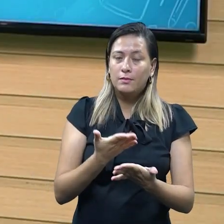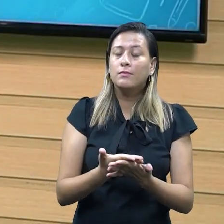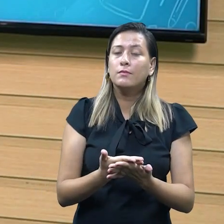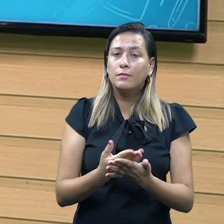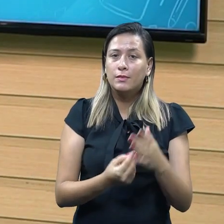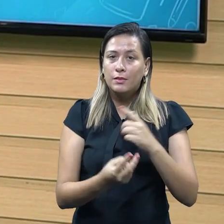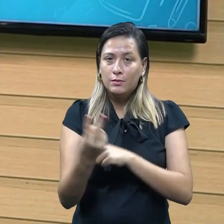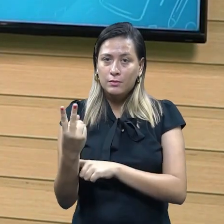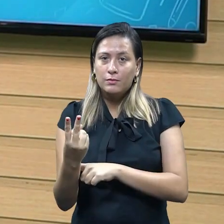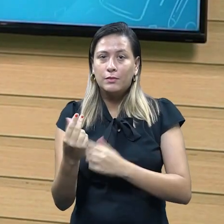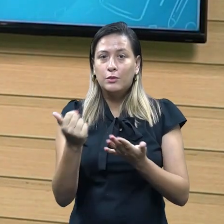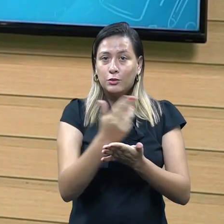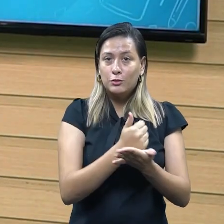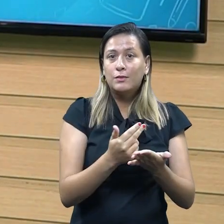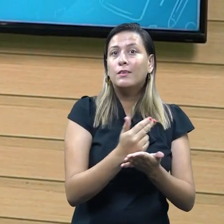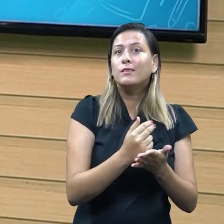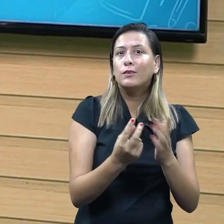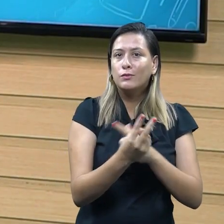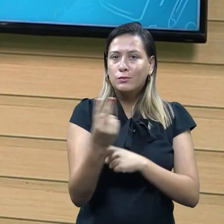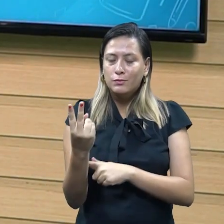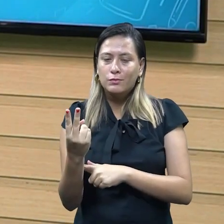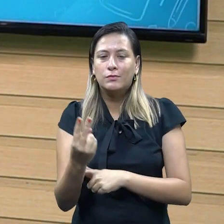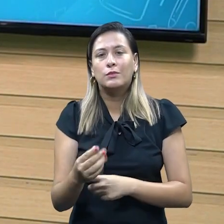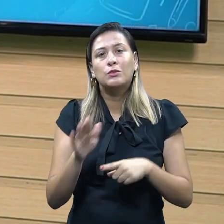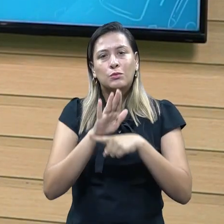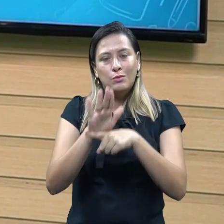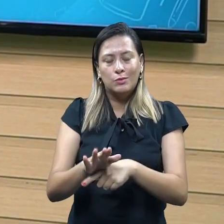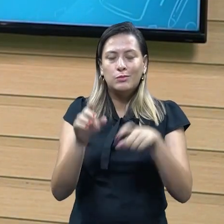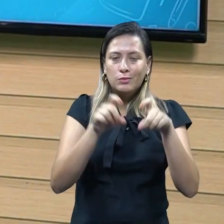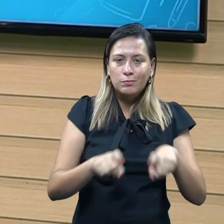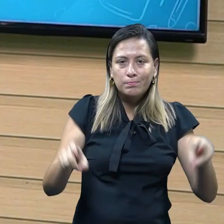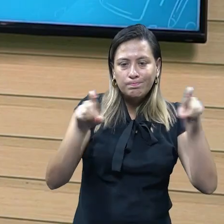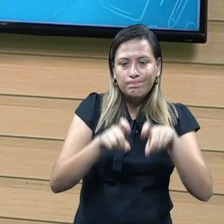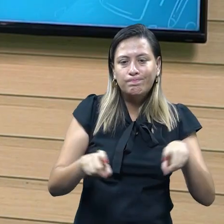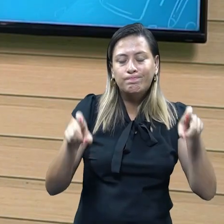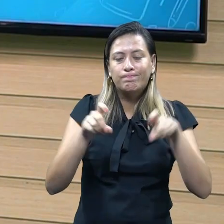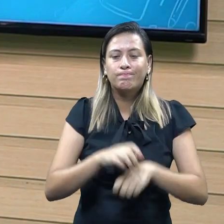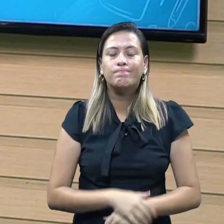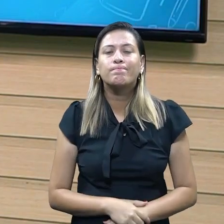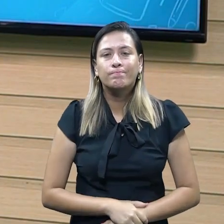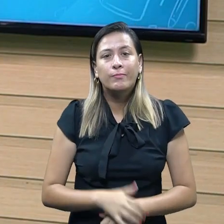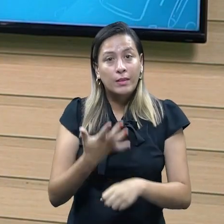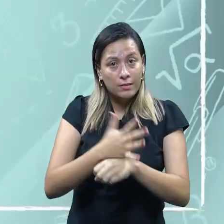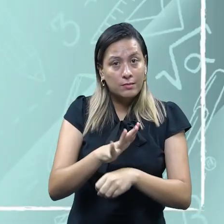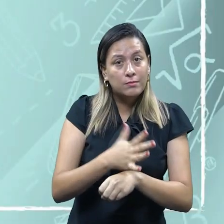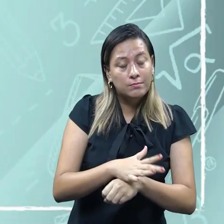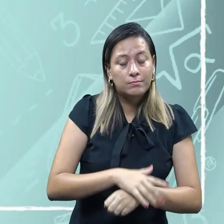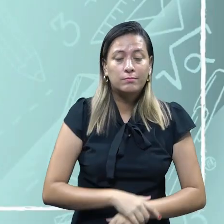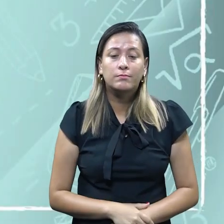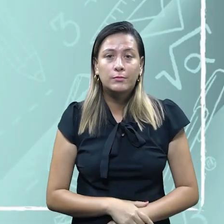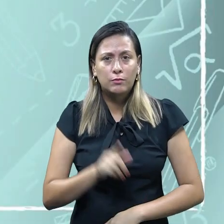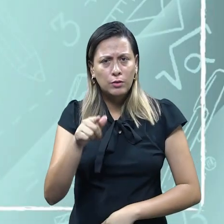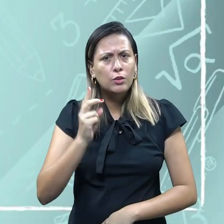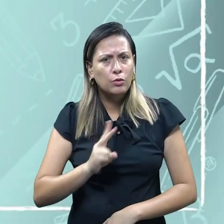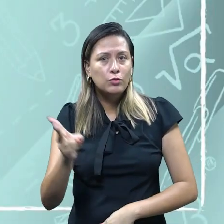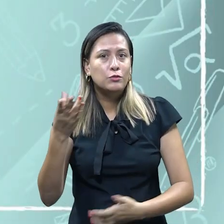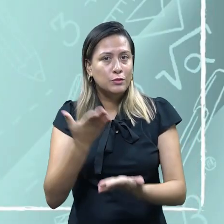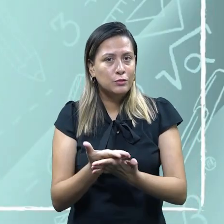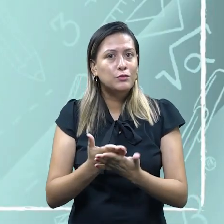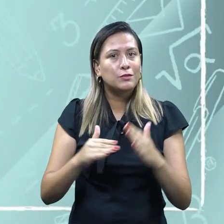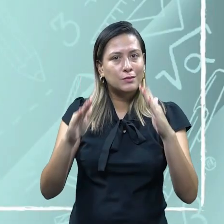gente encerra a nossa segunda aula de desenho 2, assistido por computador e